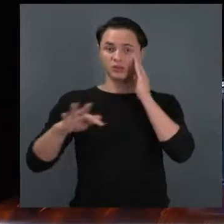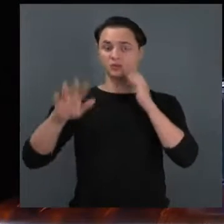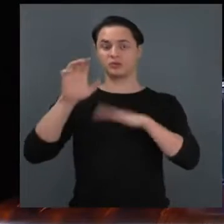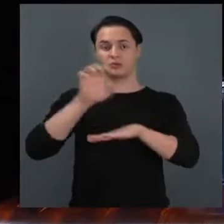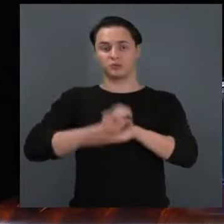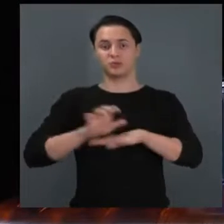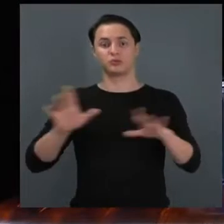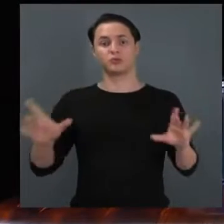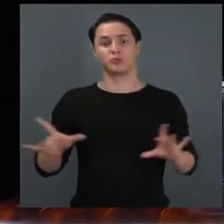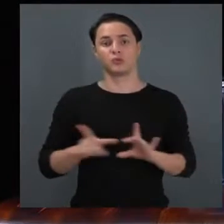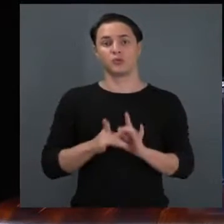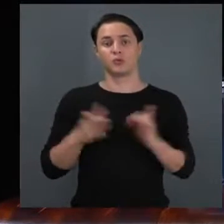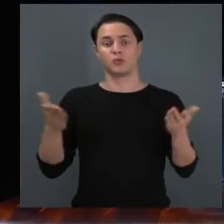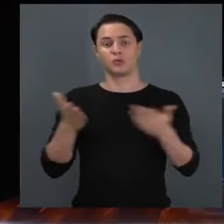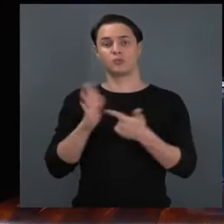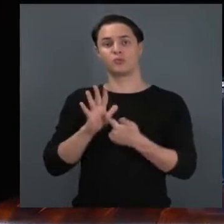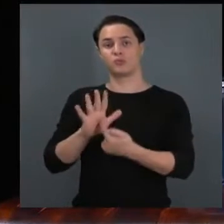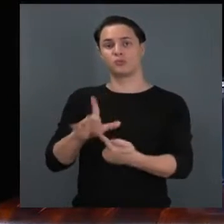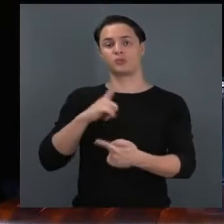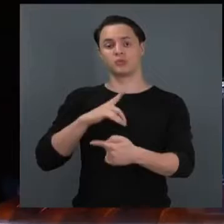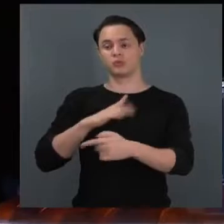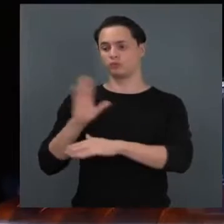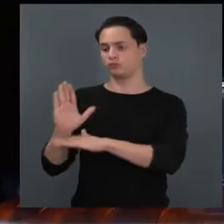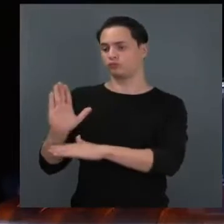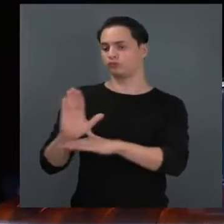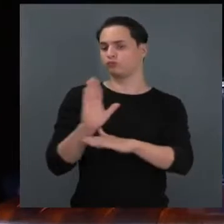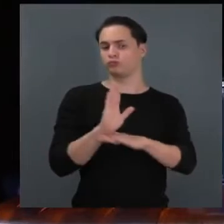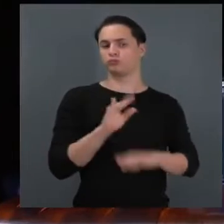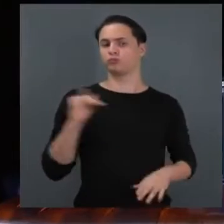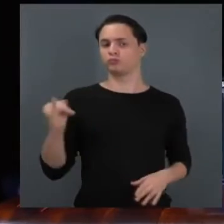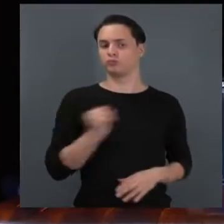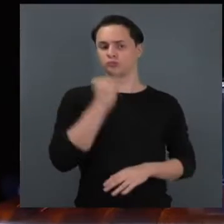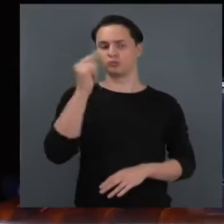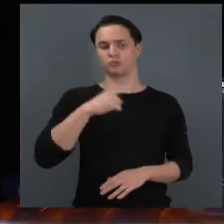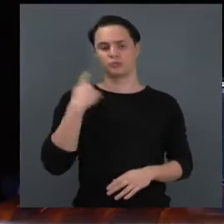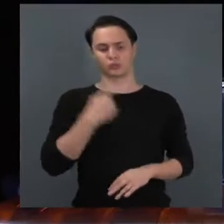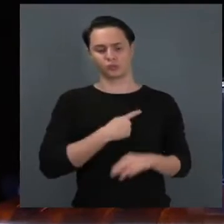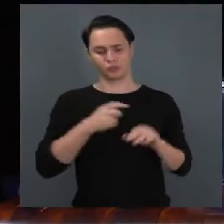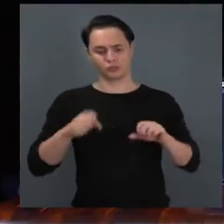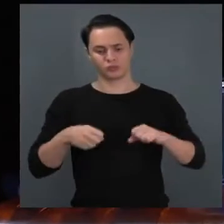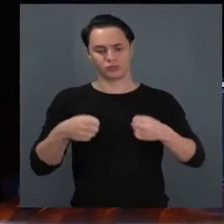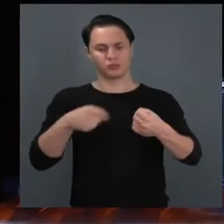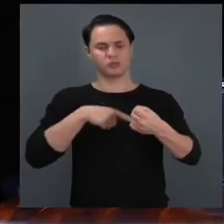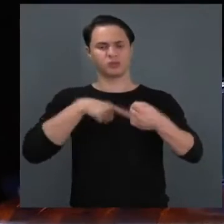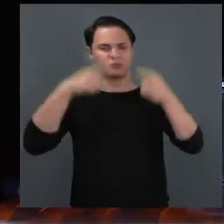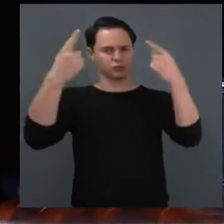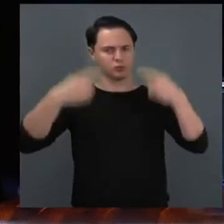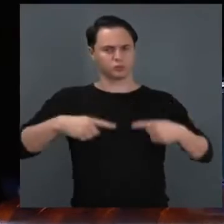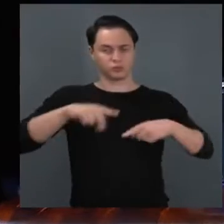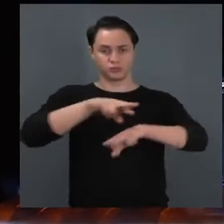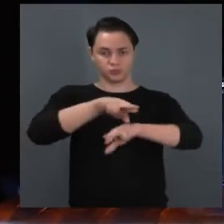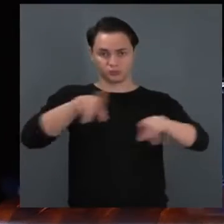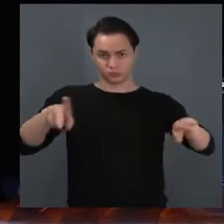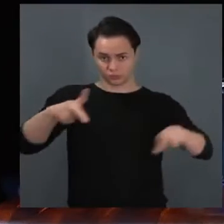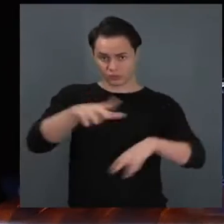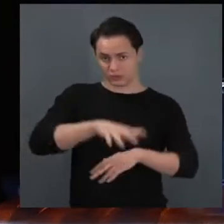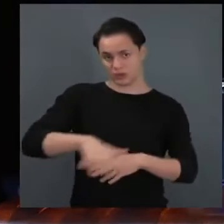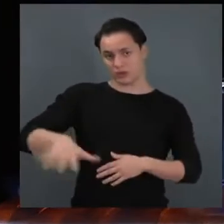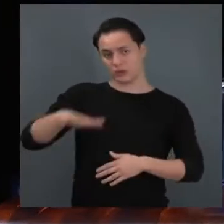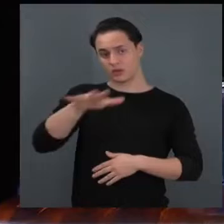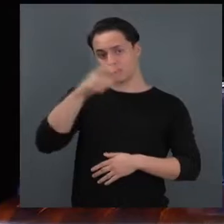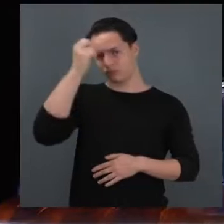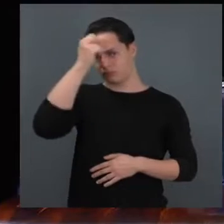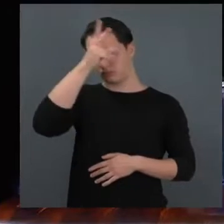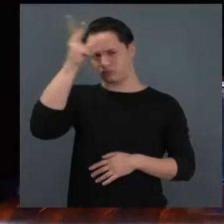esforços, demonstrando que a cooperação é a chave para enfrentar os desafios. As prefeituras fazendo tudo que